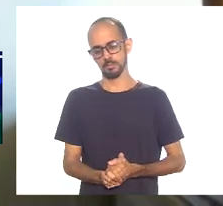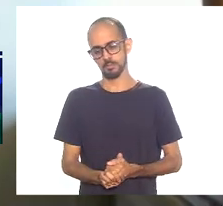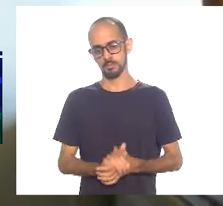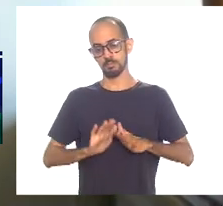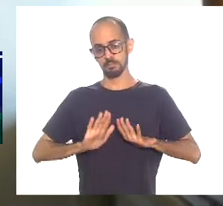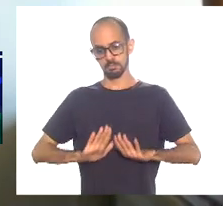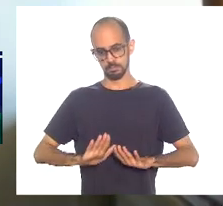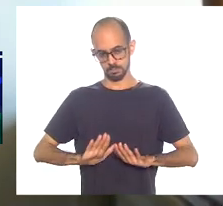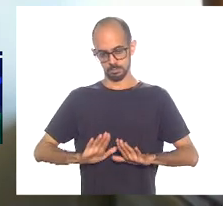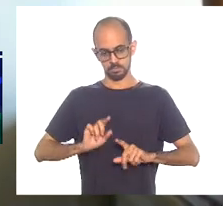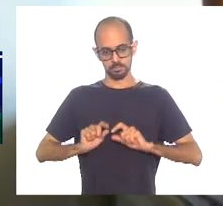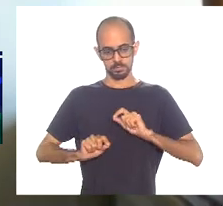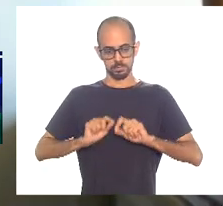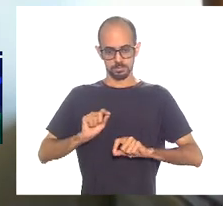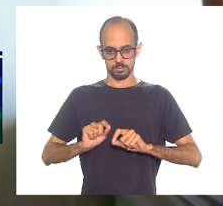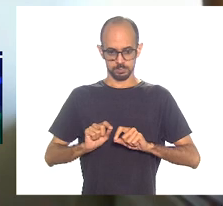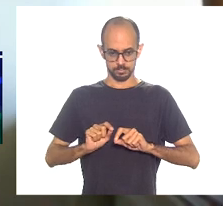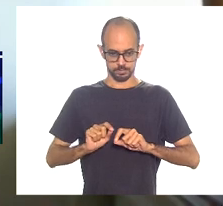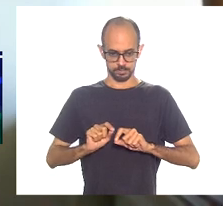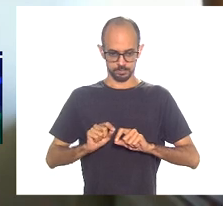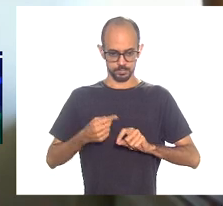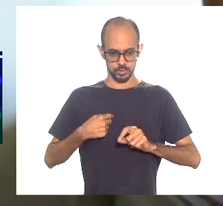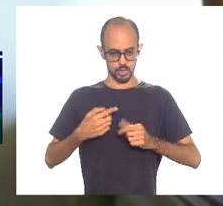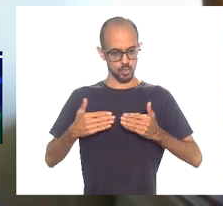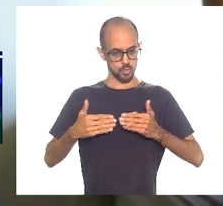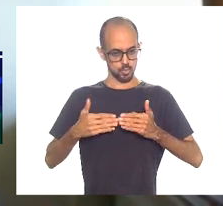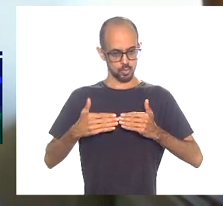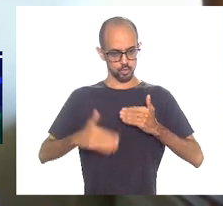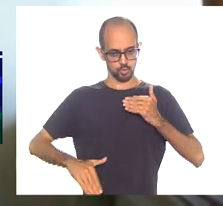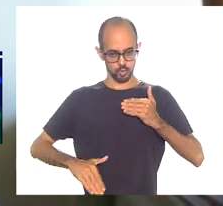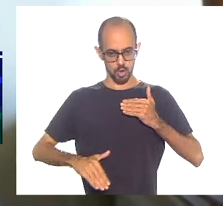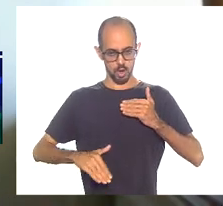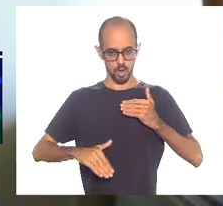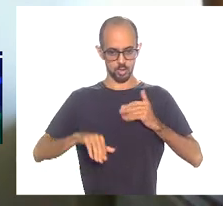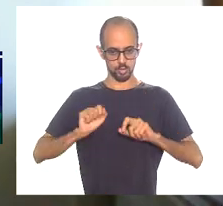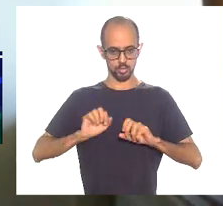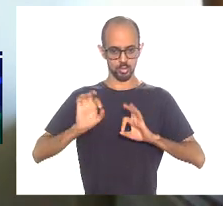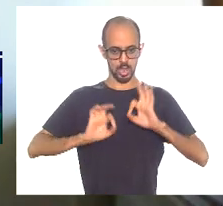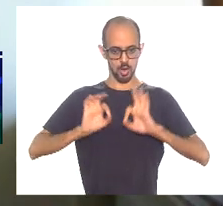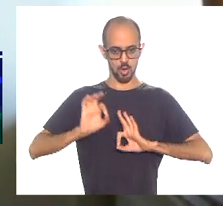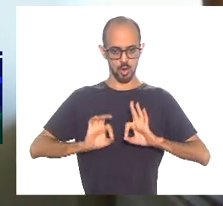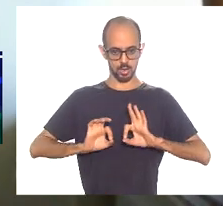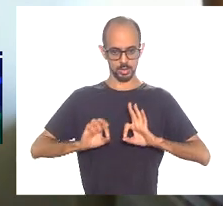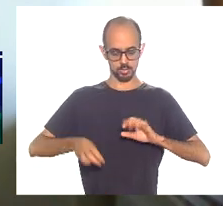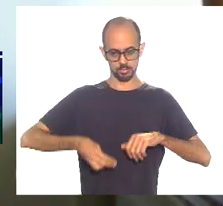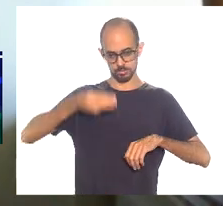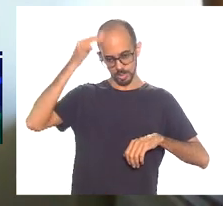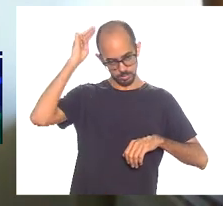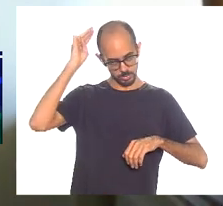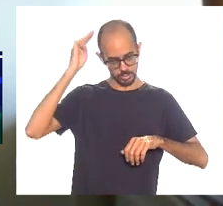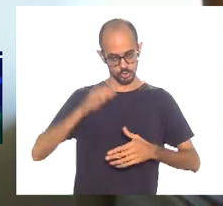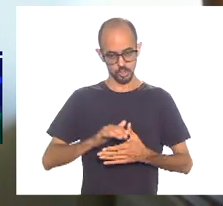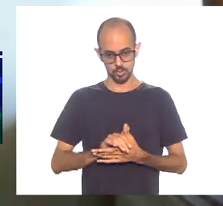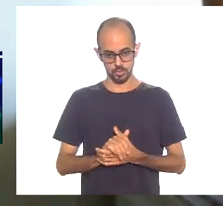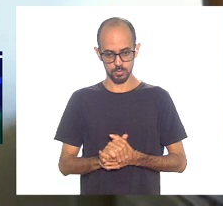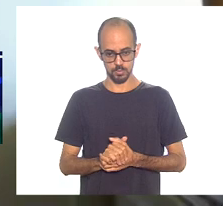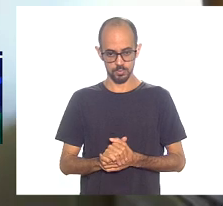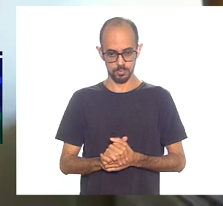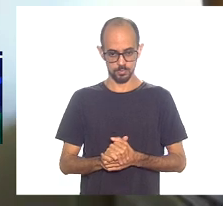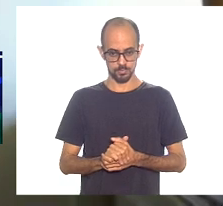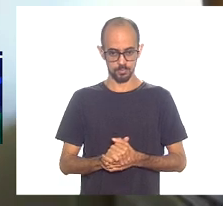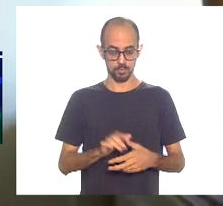é mais Eu discordo da questão de ordem do deputado Márcio Pacheco